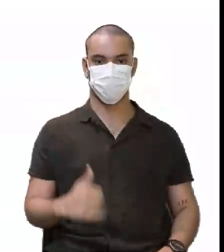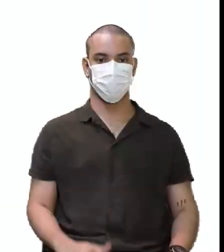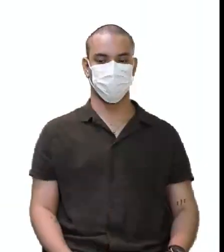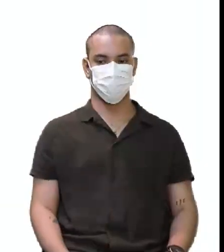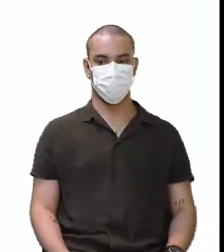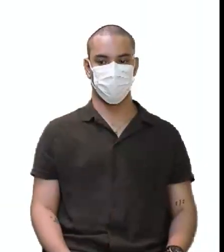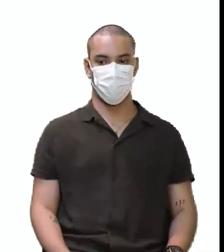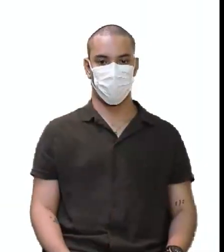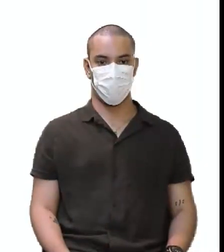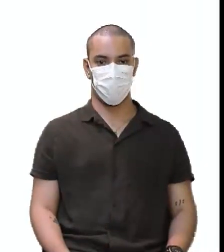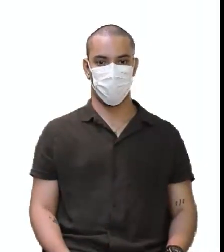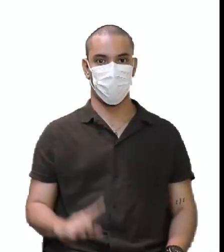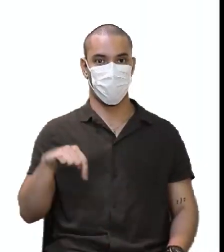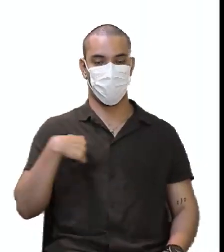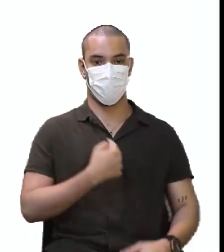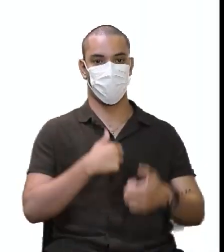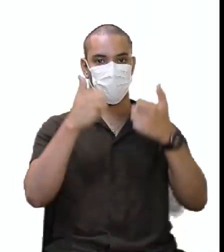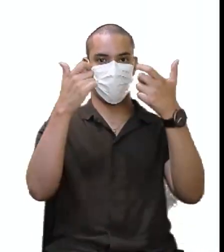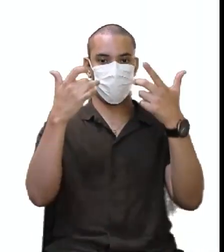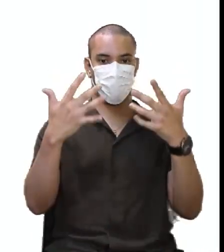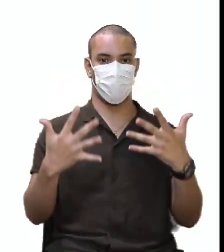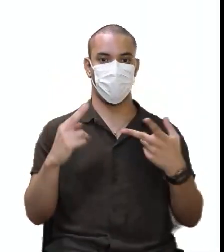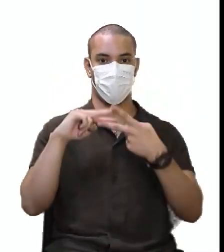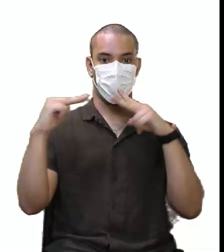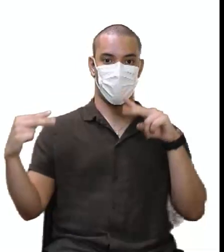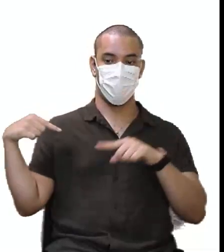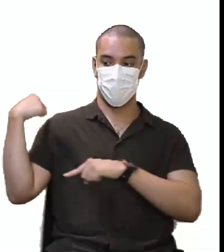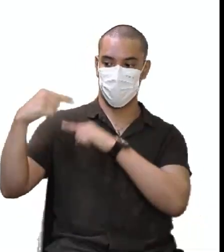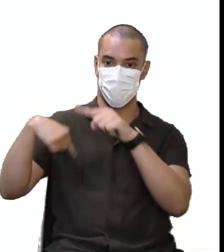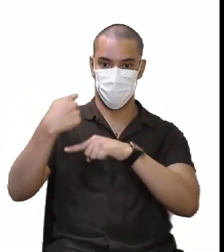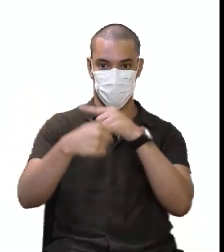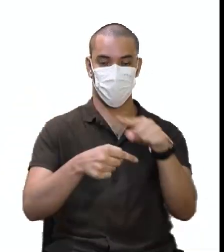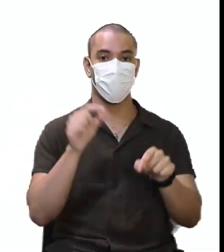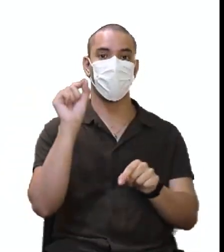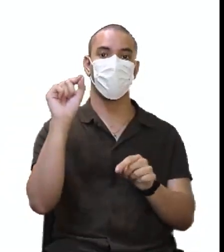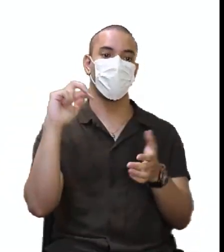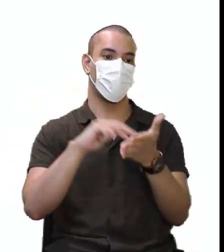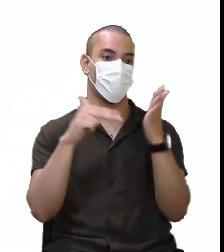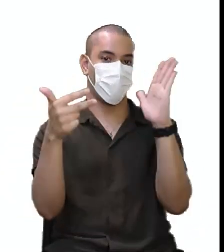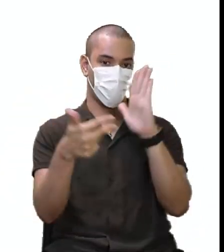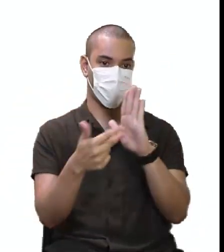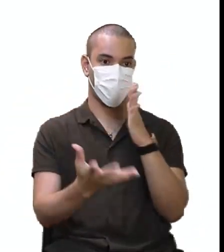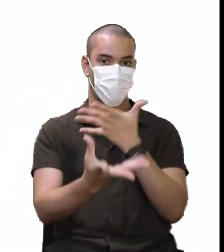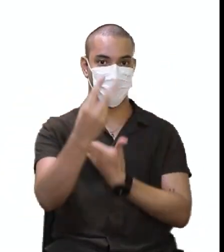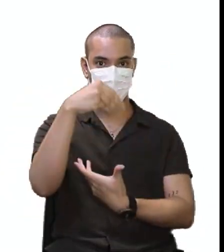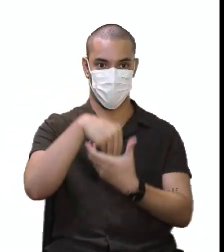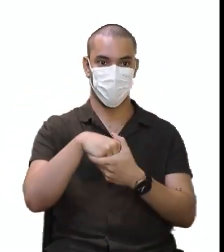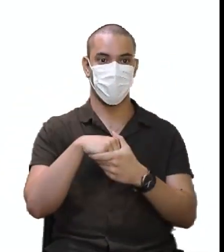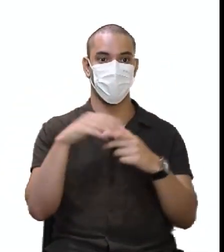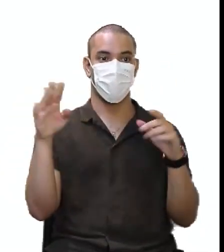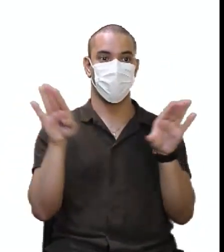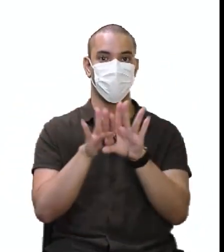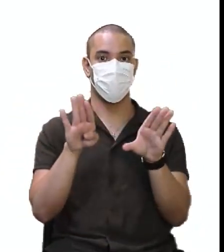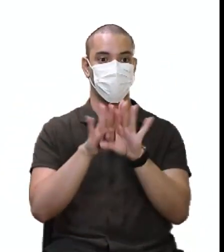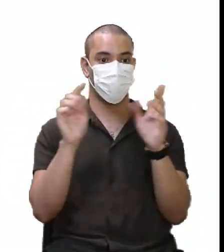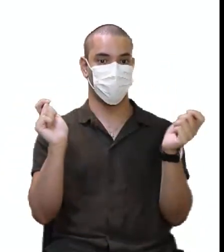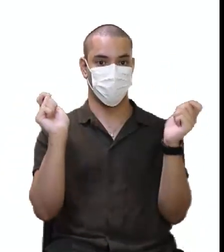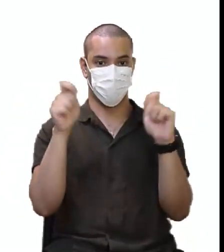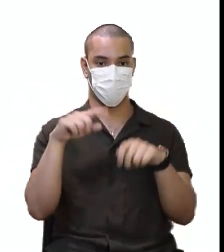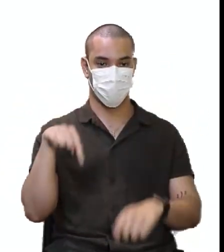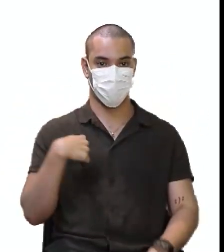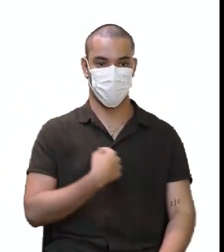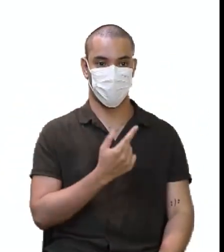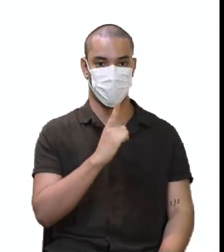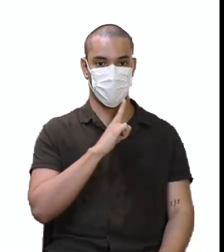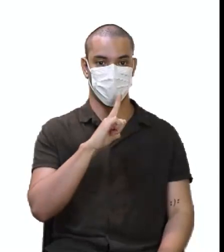telinha ali, a gente falou sobre hereditariedade. O que é a hereditariedade? É a capacidade que nós temos